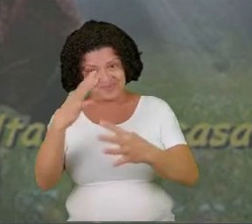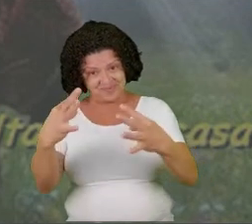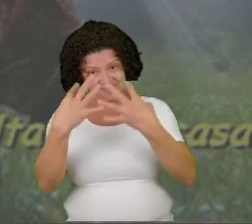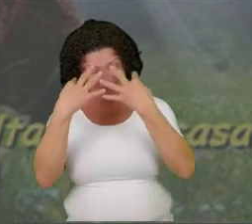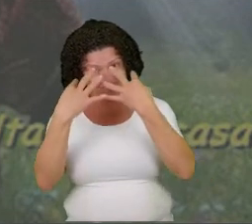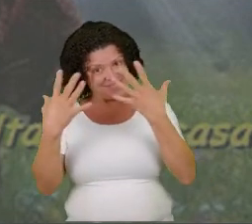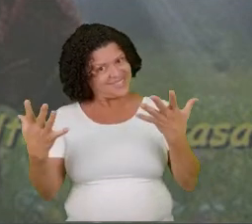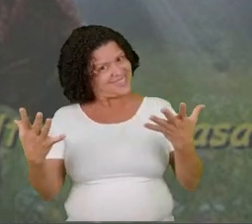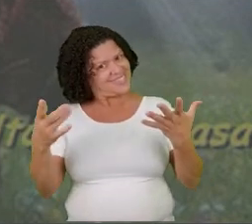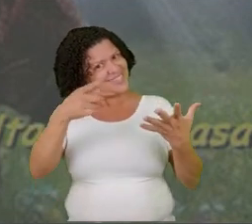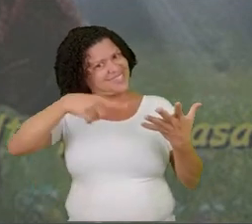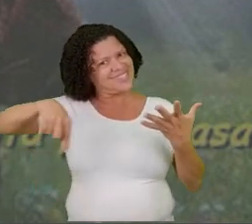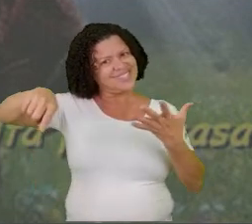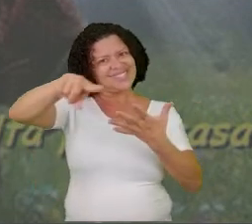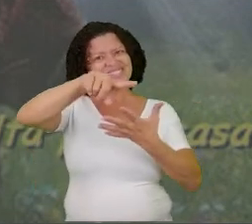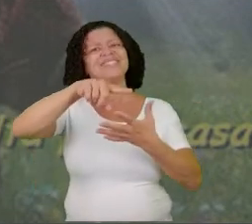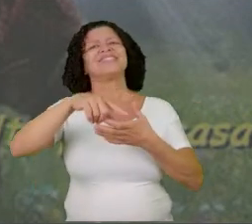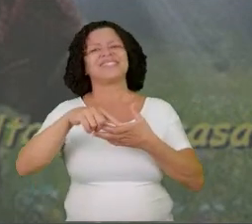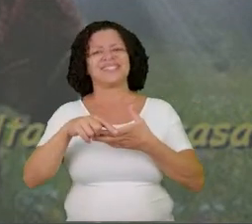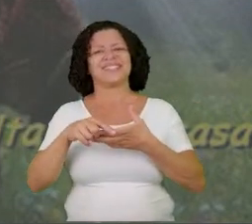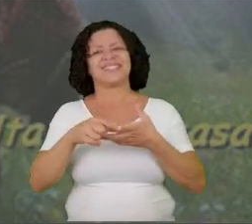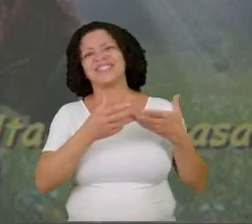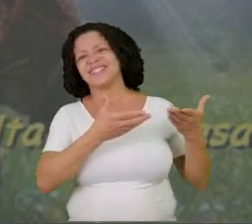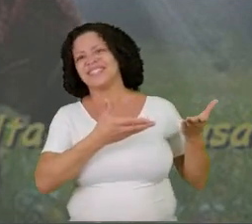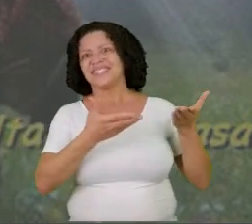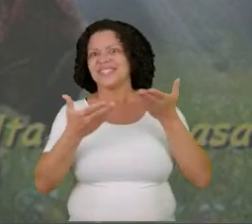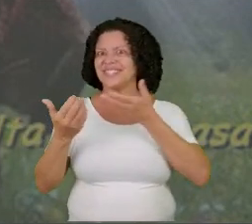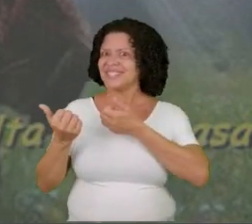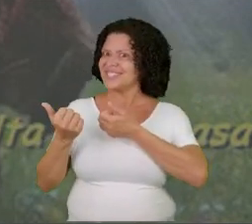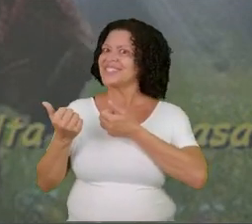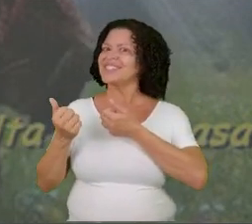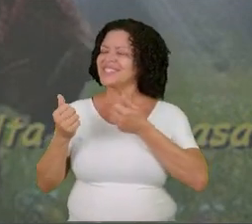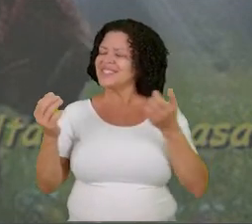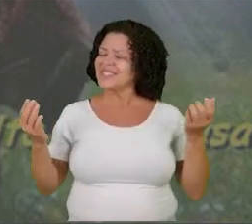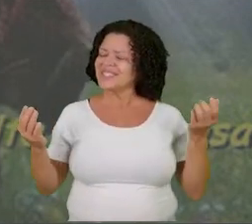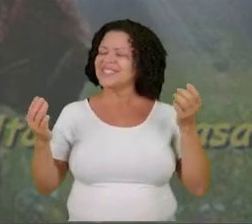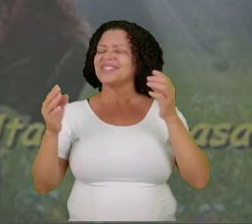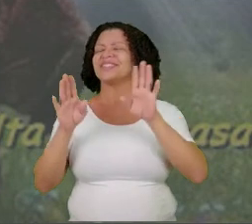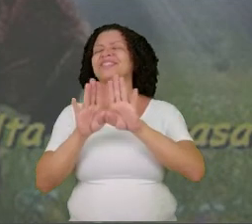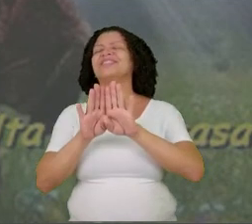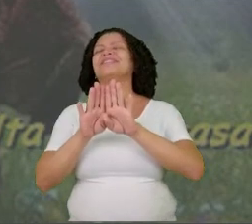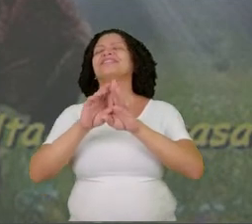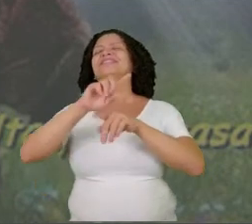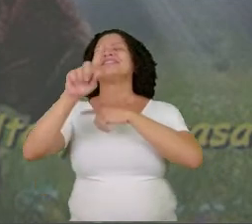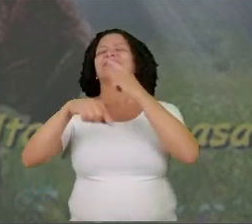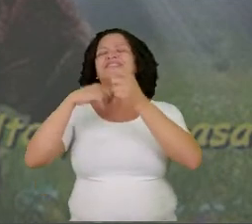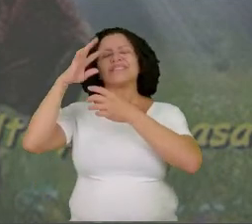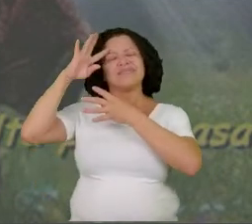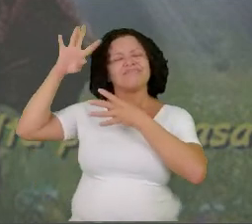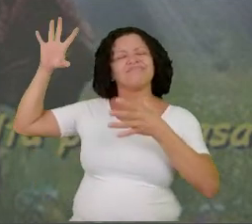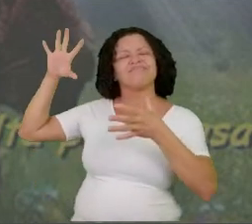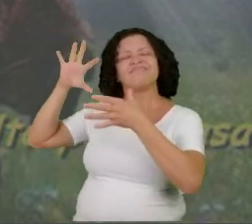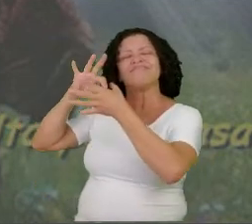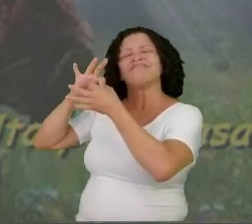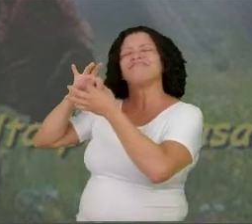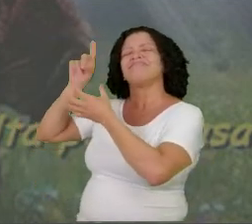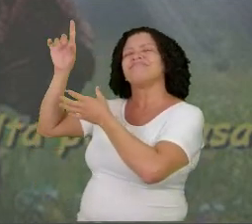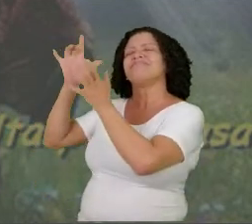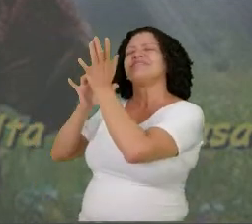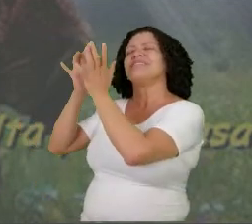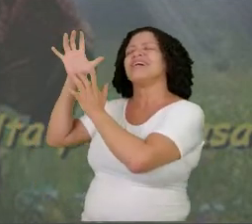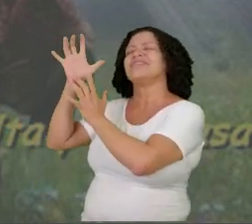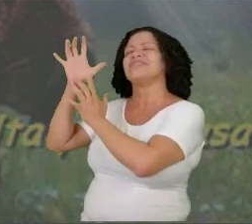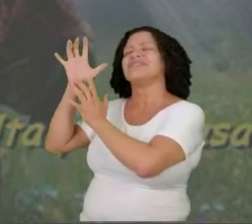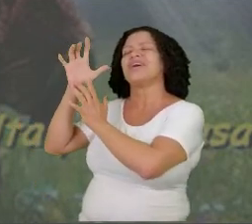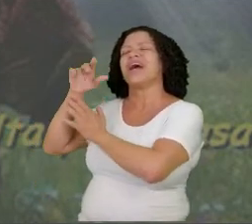muito a participação, a audiência de todos vocês, e vamos então, para terminar, elevar o nosso